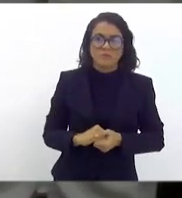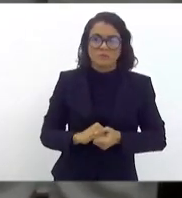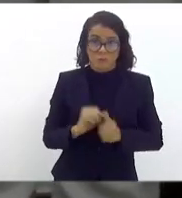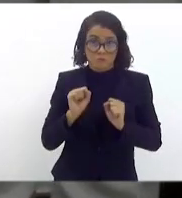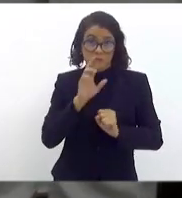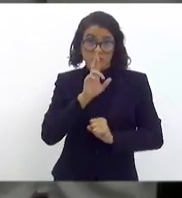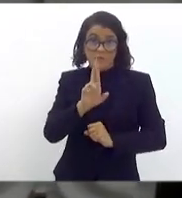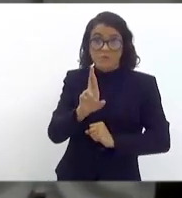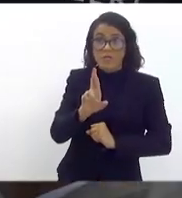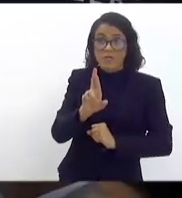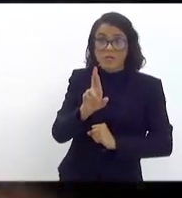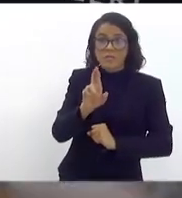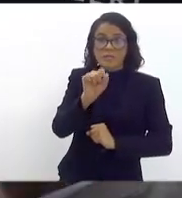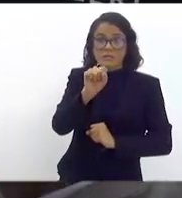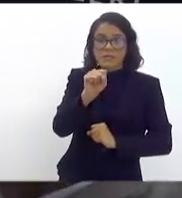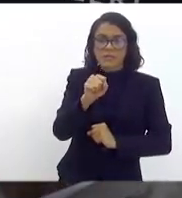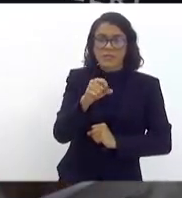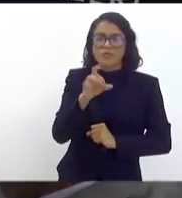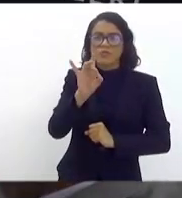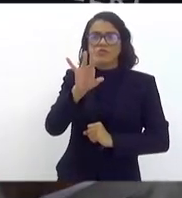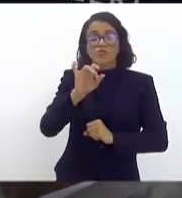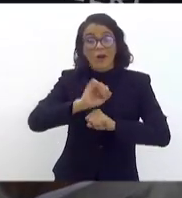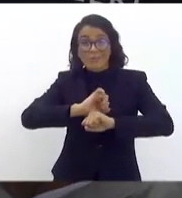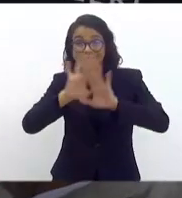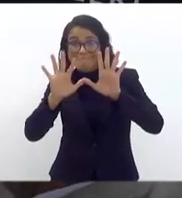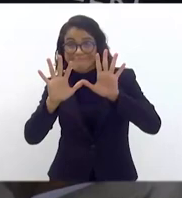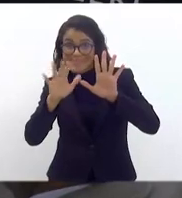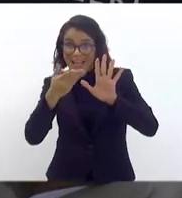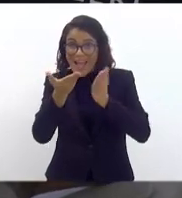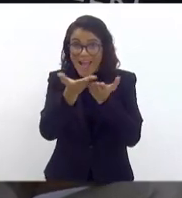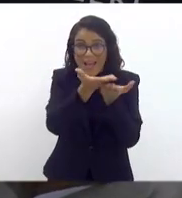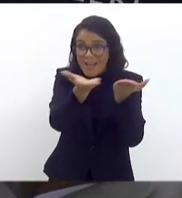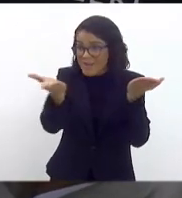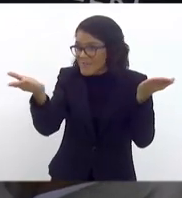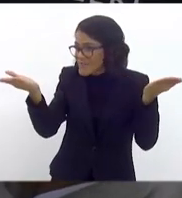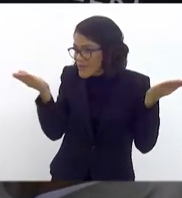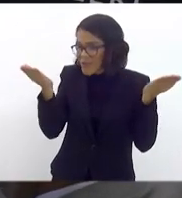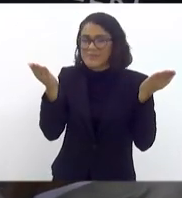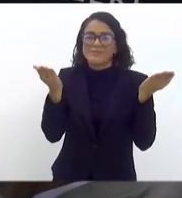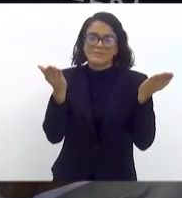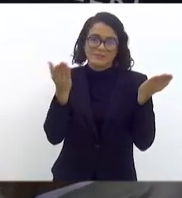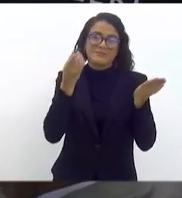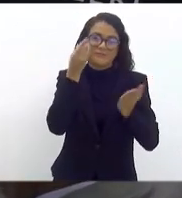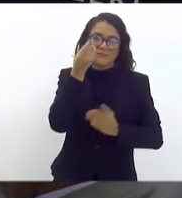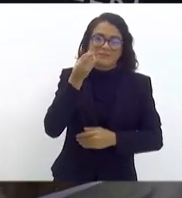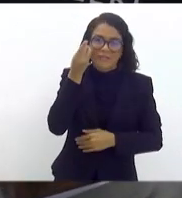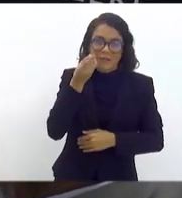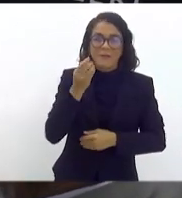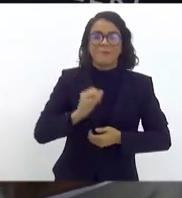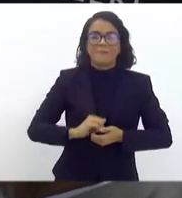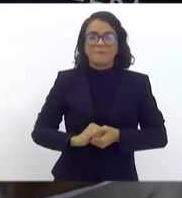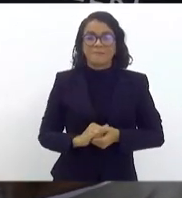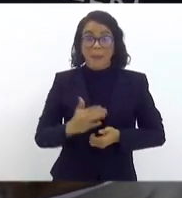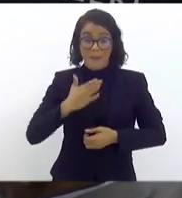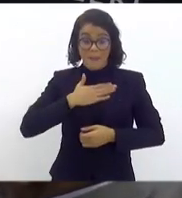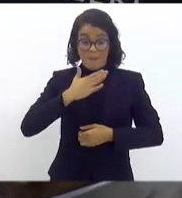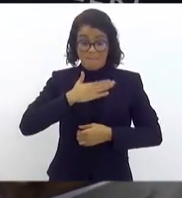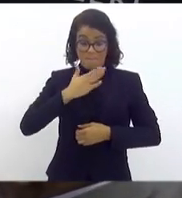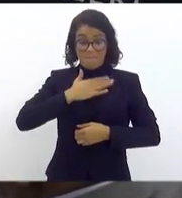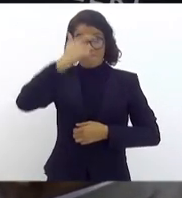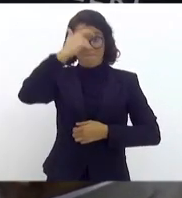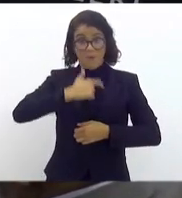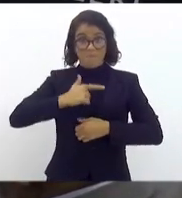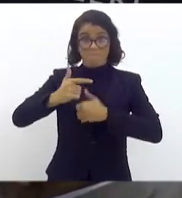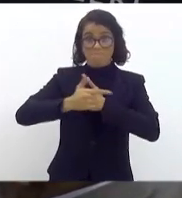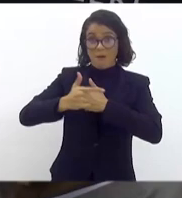responder, presidente? Pô, não, passo a palavra. Gostaria só de esclarecer a vossas excelências que, da minha parte como